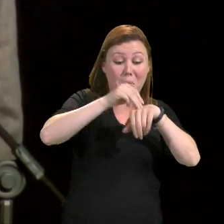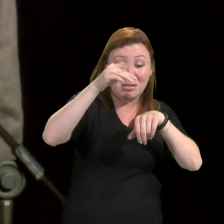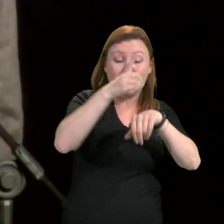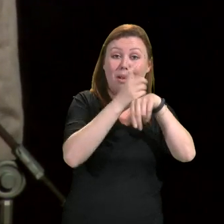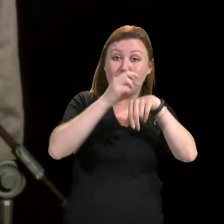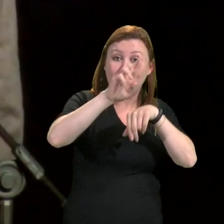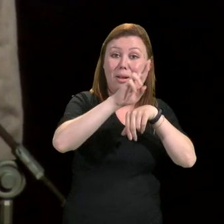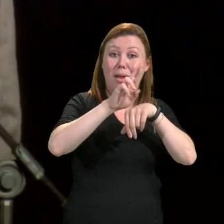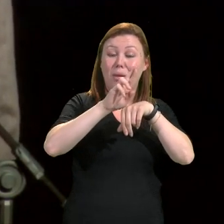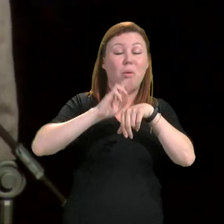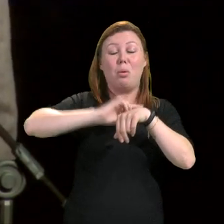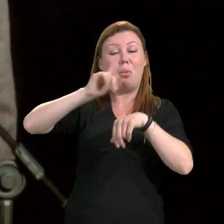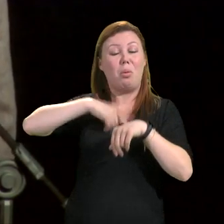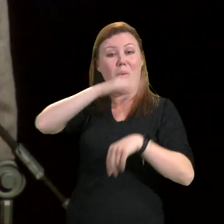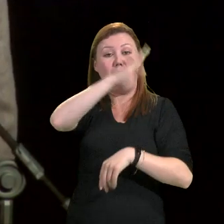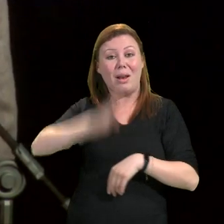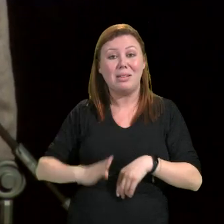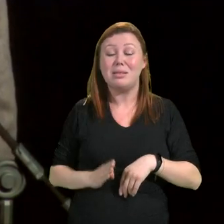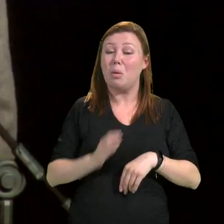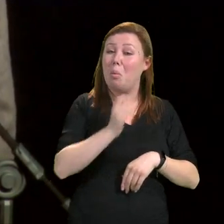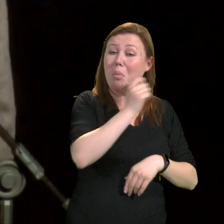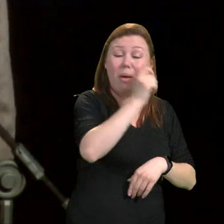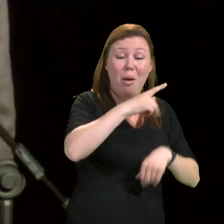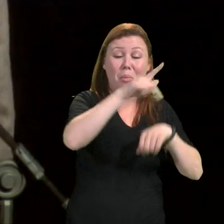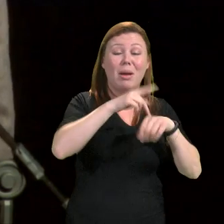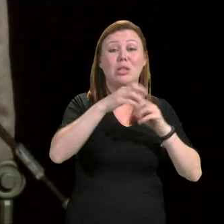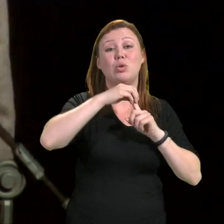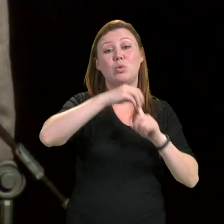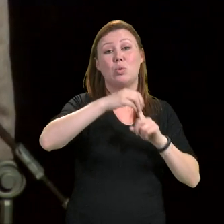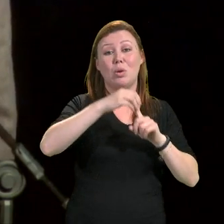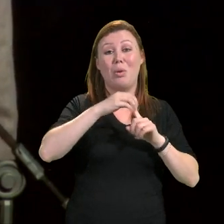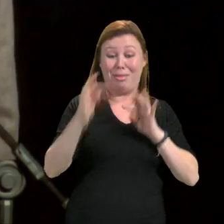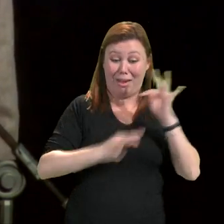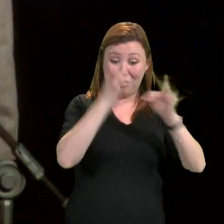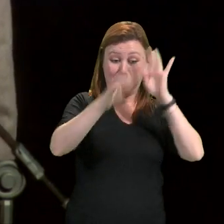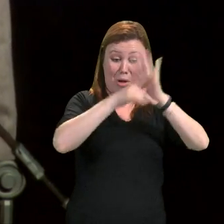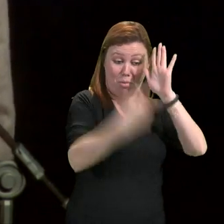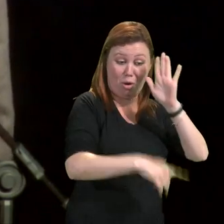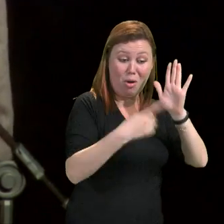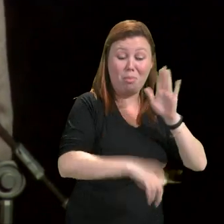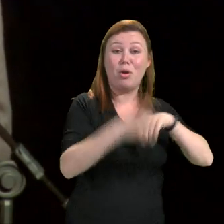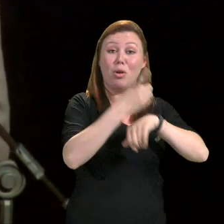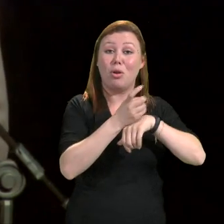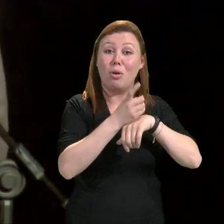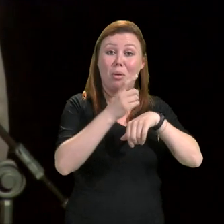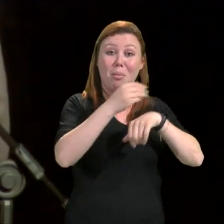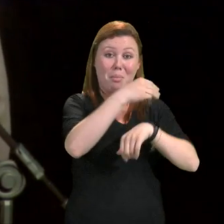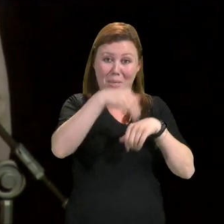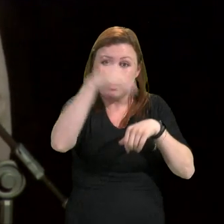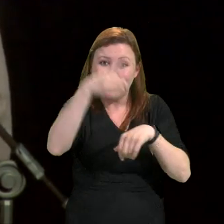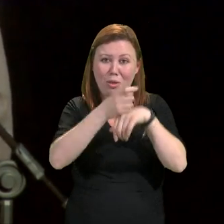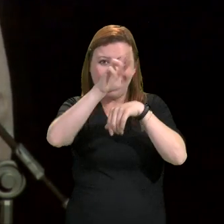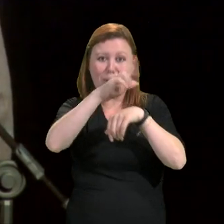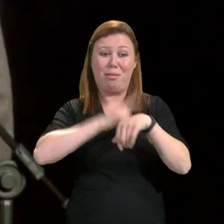um país único. A ciência e tecnologia que é feita aqui é feita por alunos de pós-graduação que estão com as suas bolsas congeladas há anos.